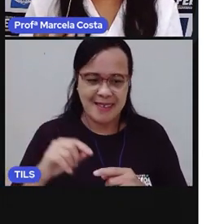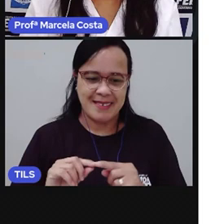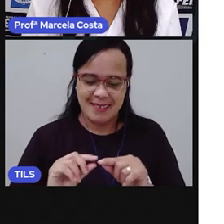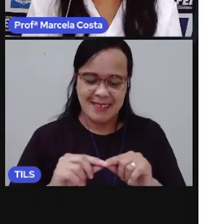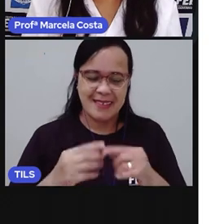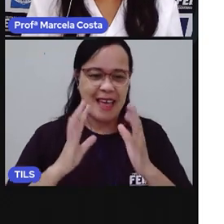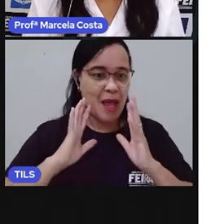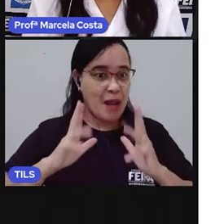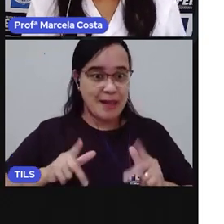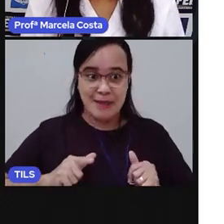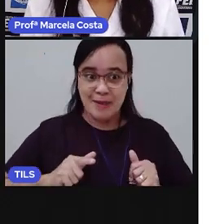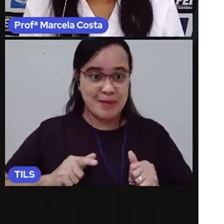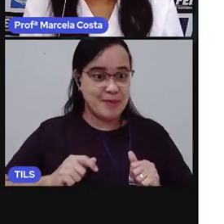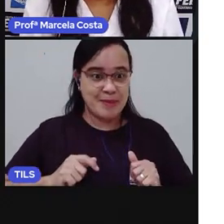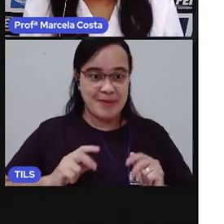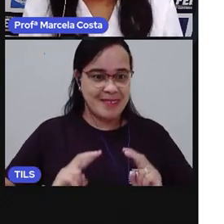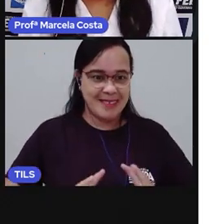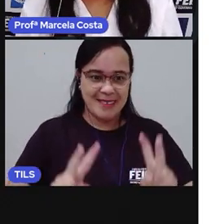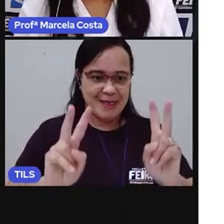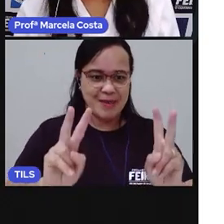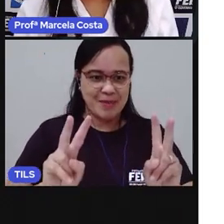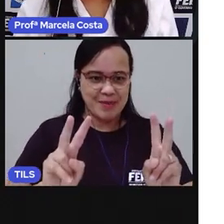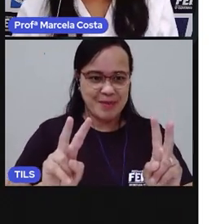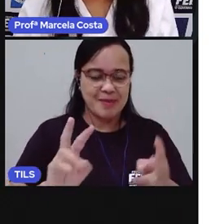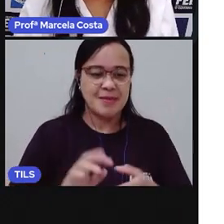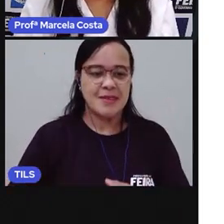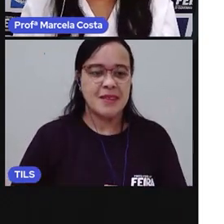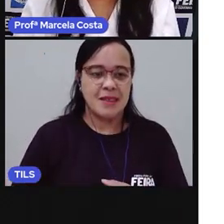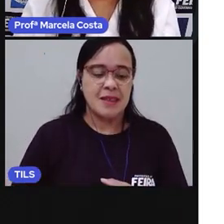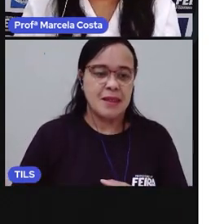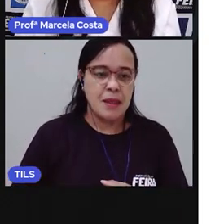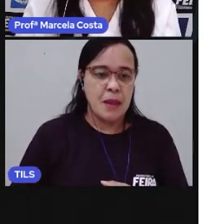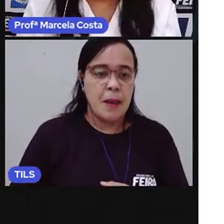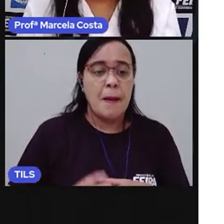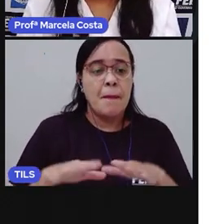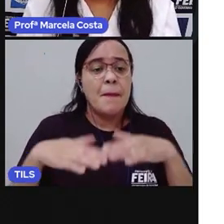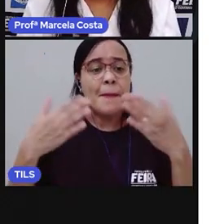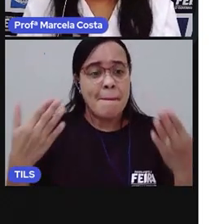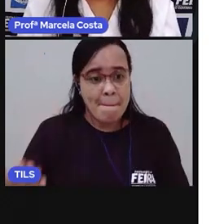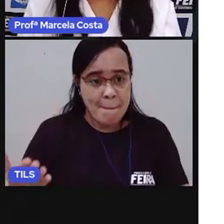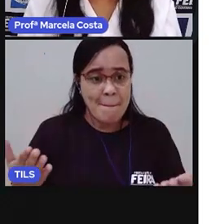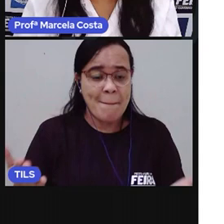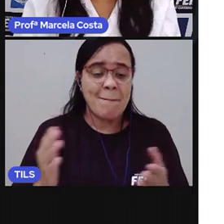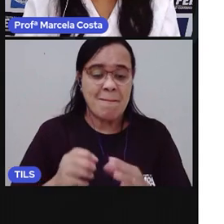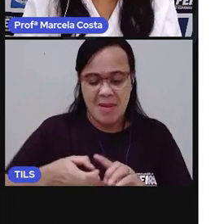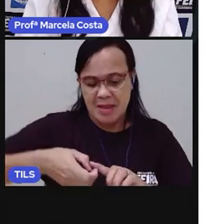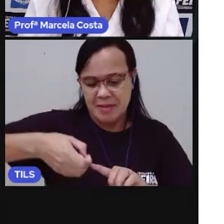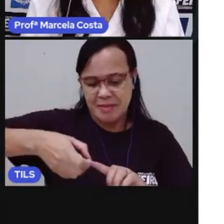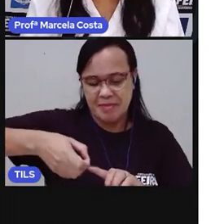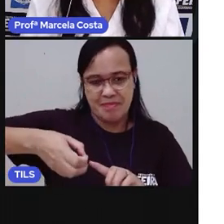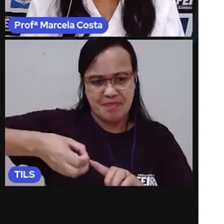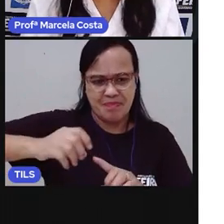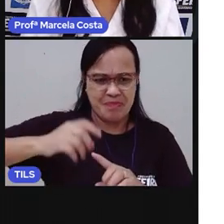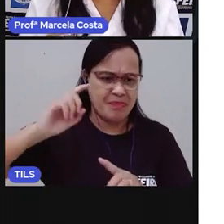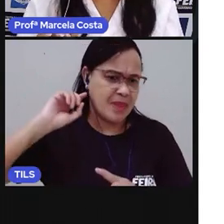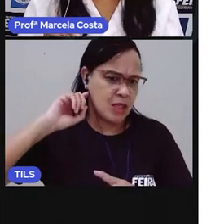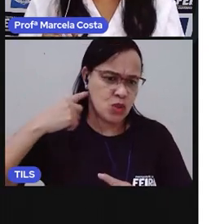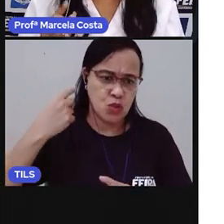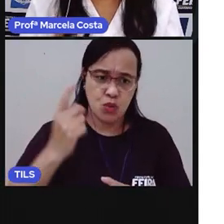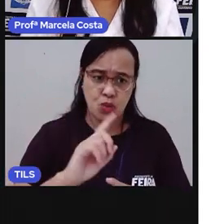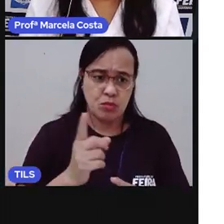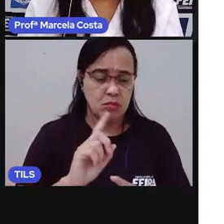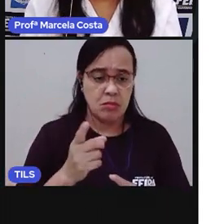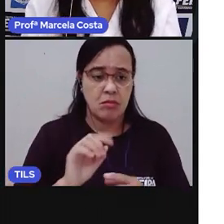ação então o qual você corta as unhas para nós fumar sujeira se você quer deixar elas